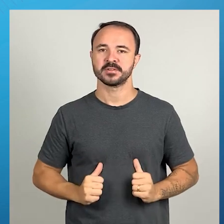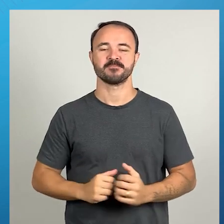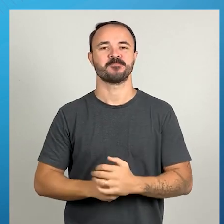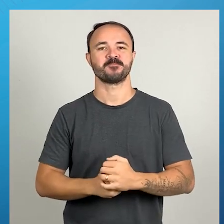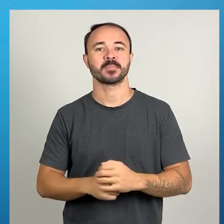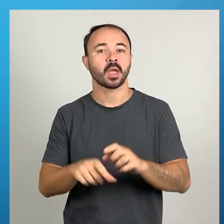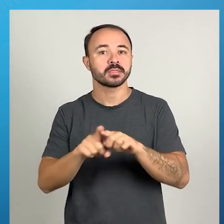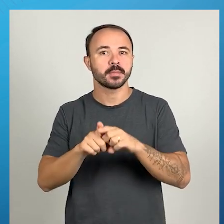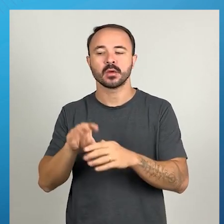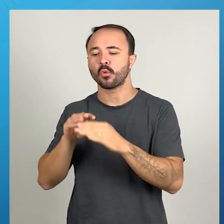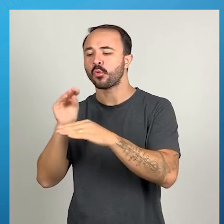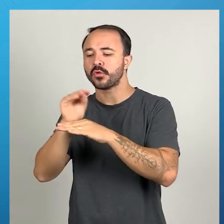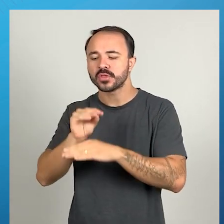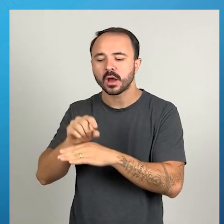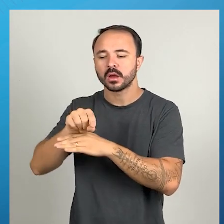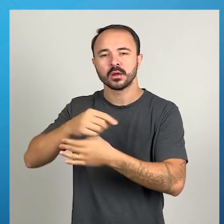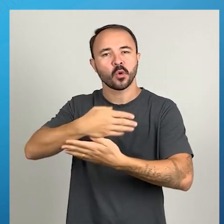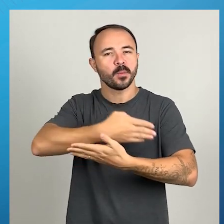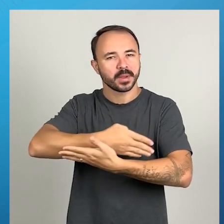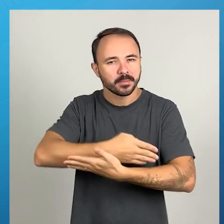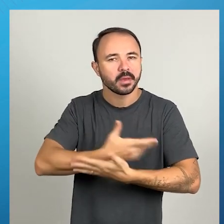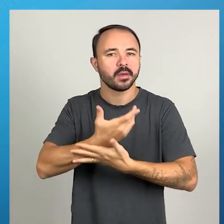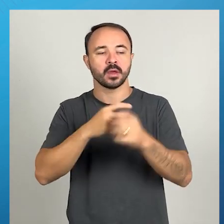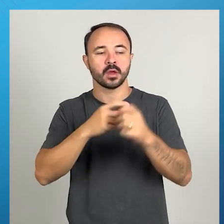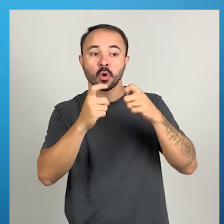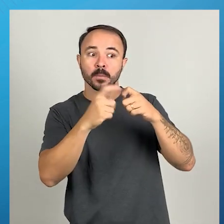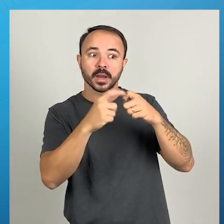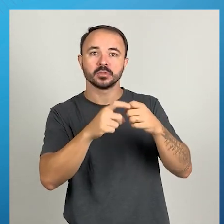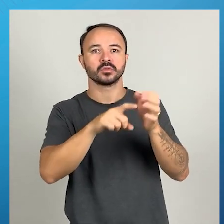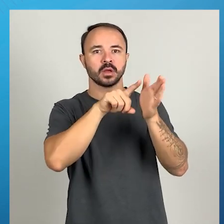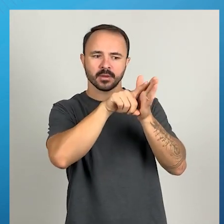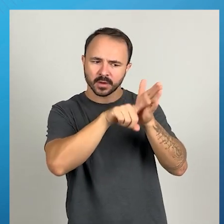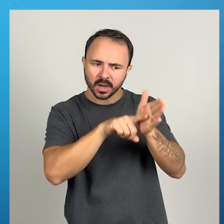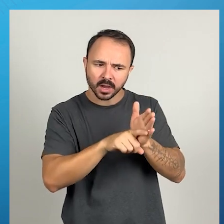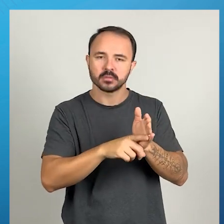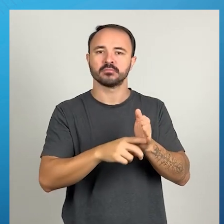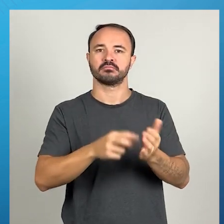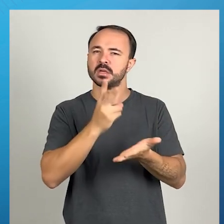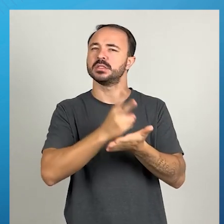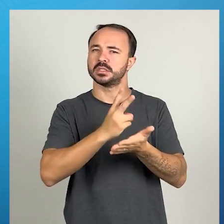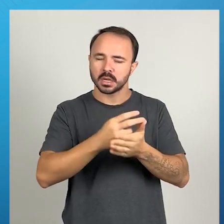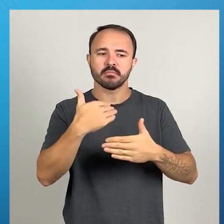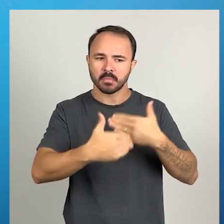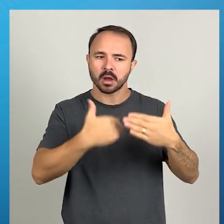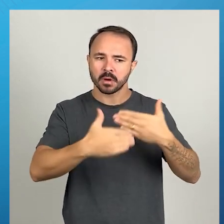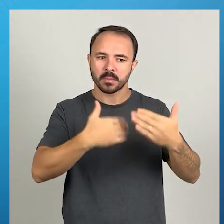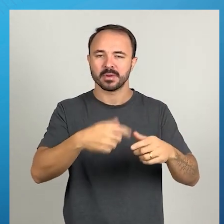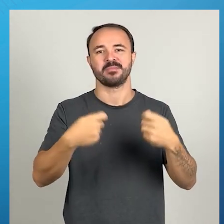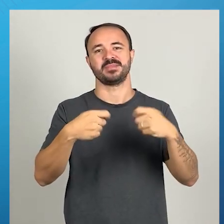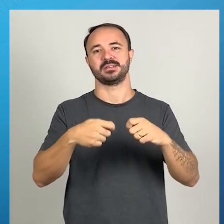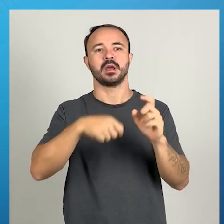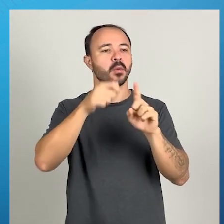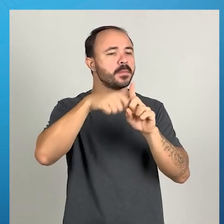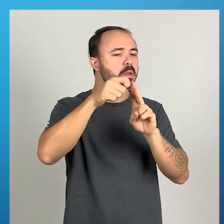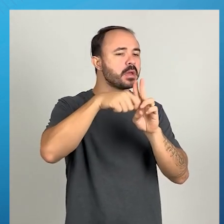bebê também é fundamental. Tá? Então as consultas médicas elas devem acontecer de forma regular, de preferência todos os meses